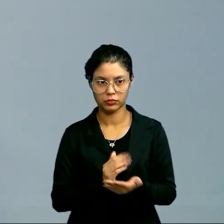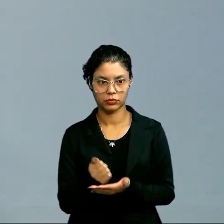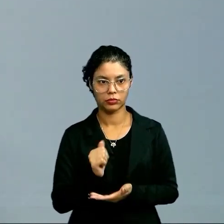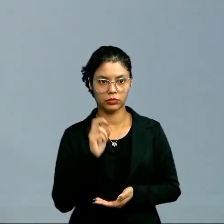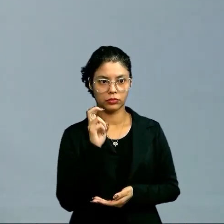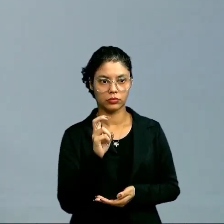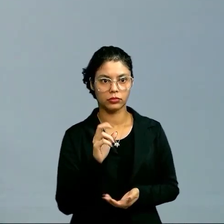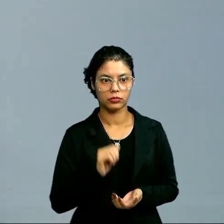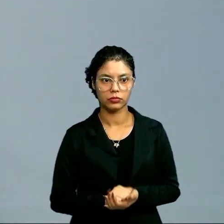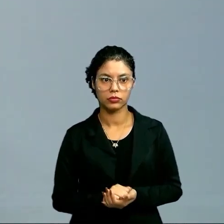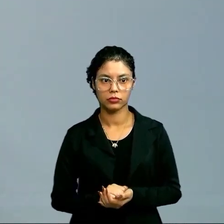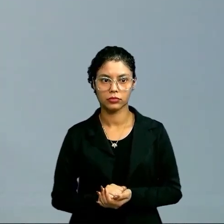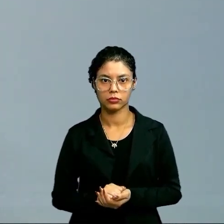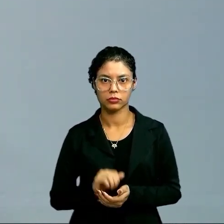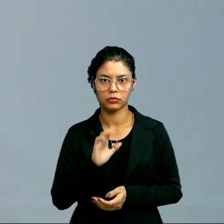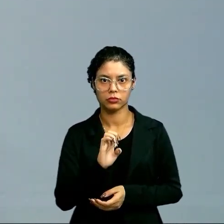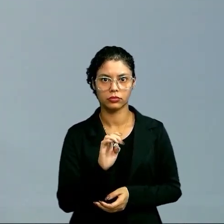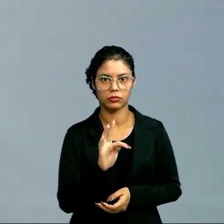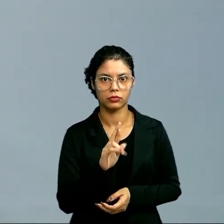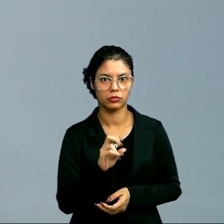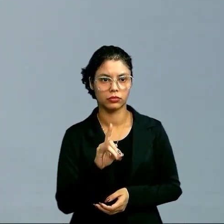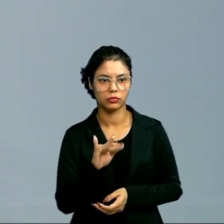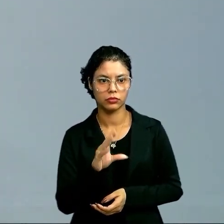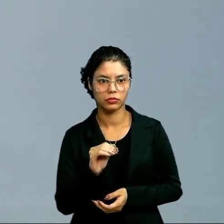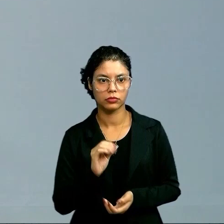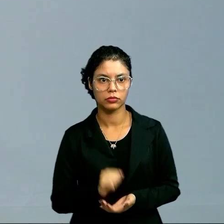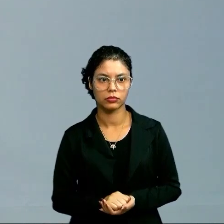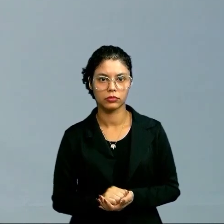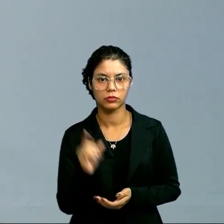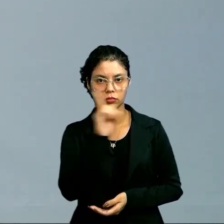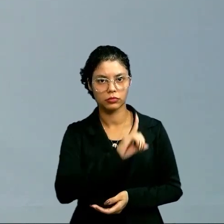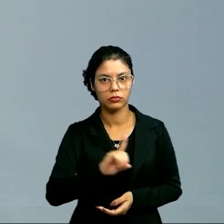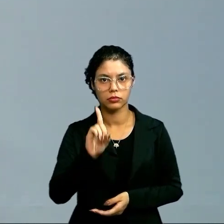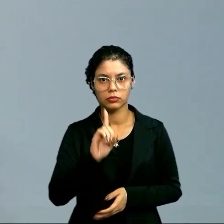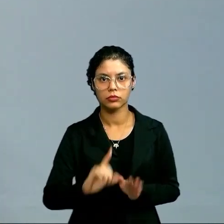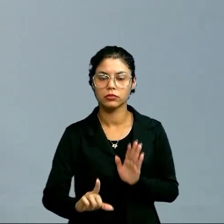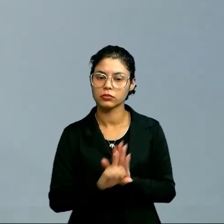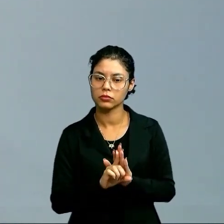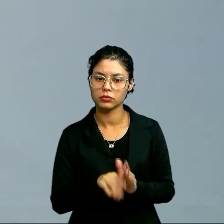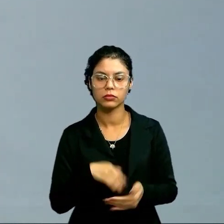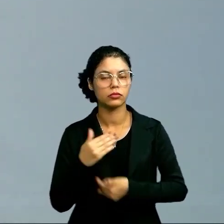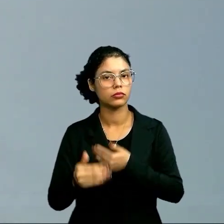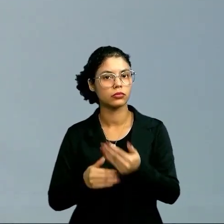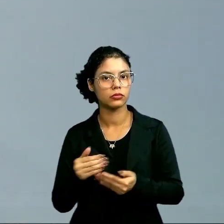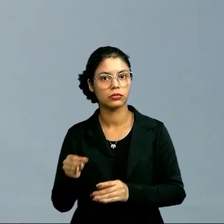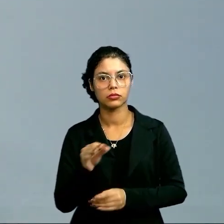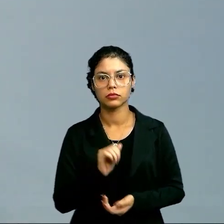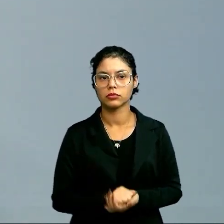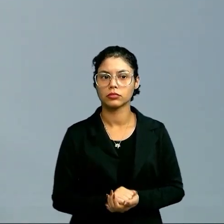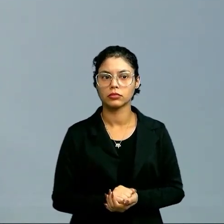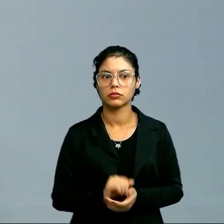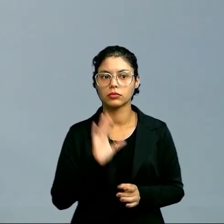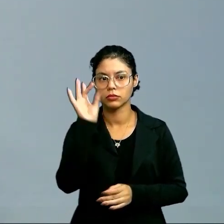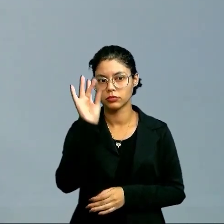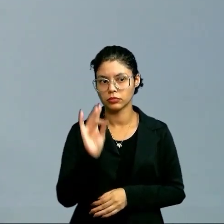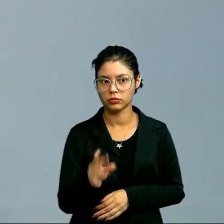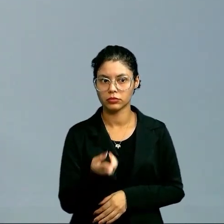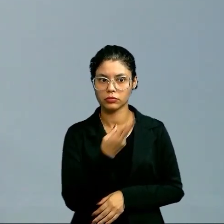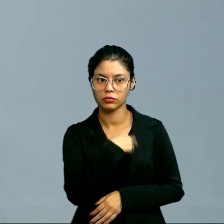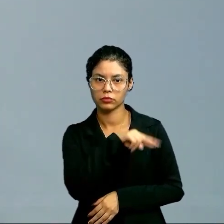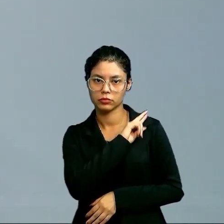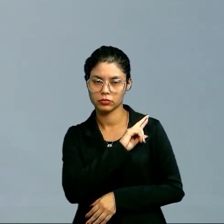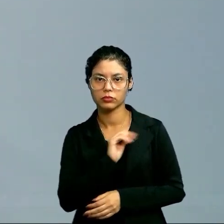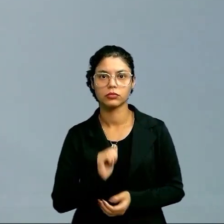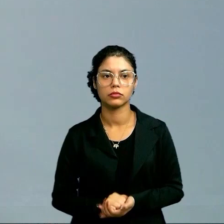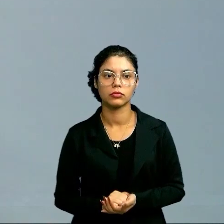quinto postulado do Espiritismo, por exemplo, que diz que Deus criou as leis evolutivas do espírito, deixando a cada um a